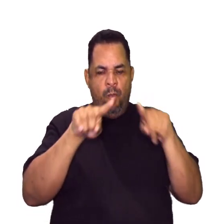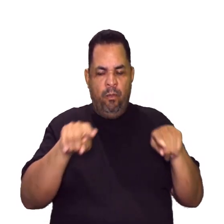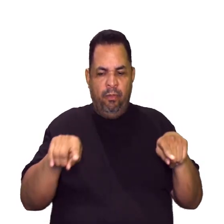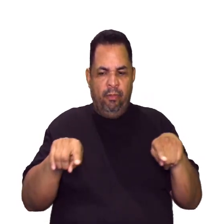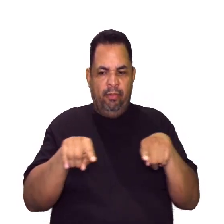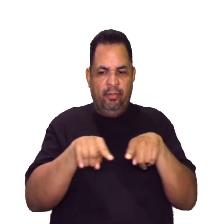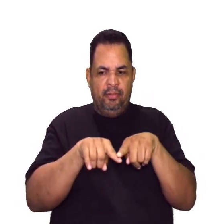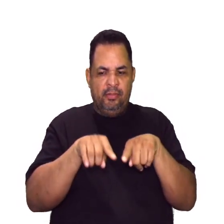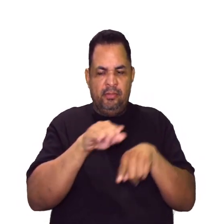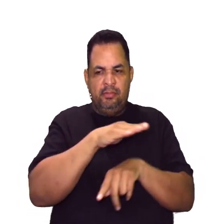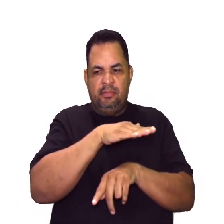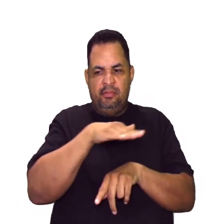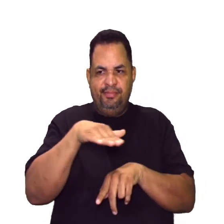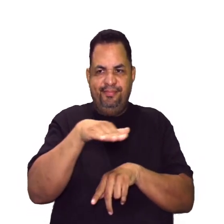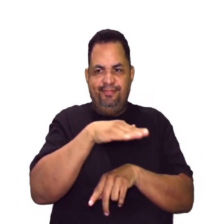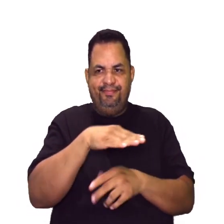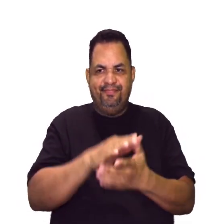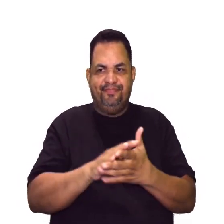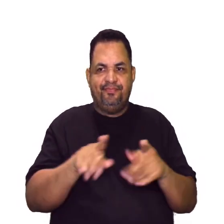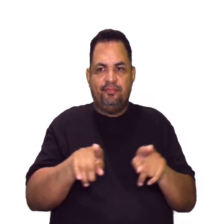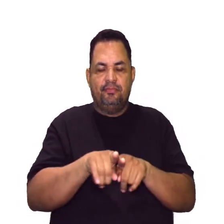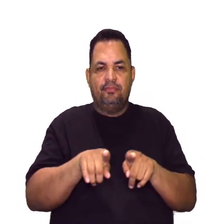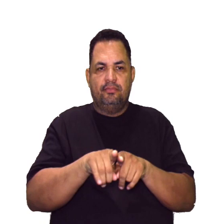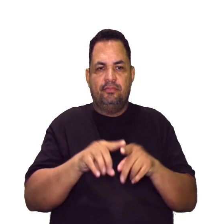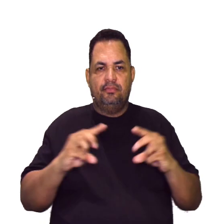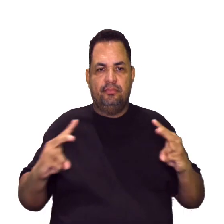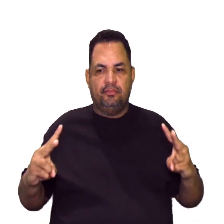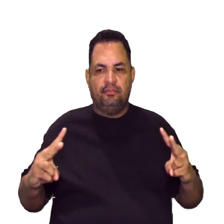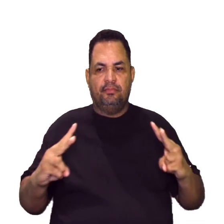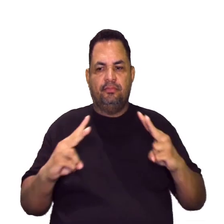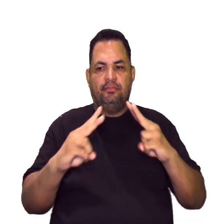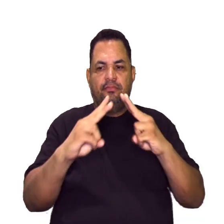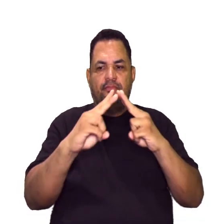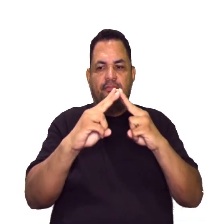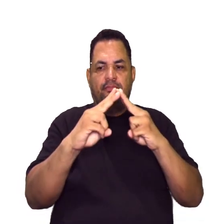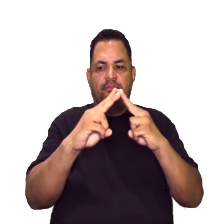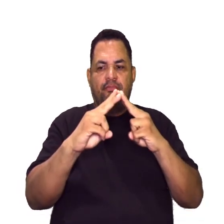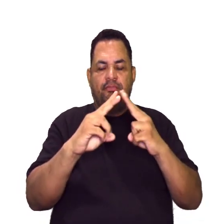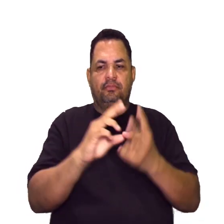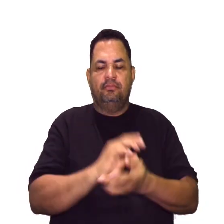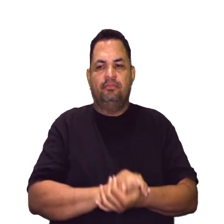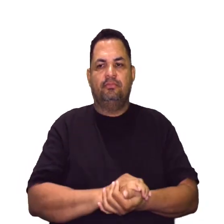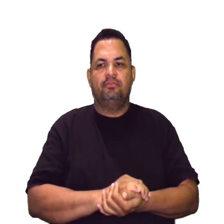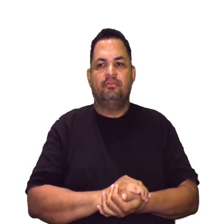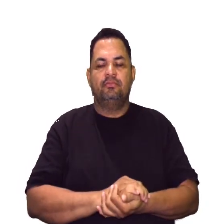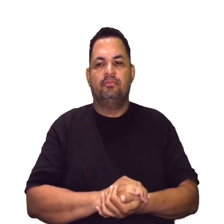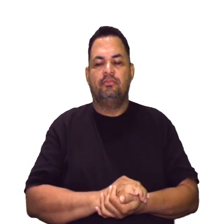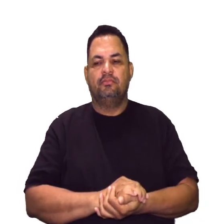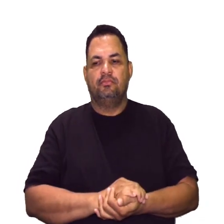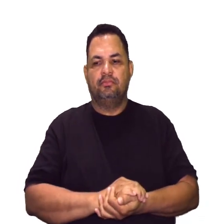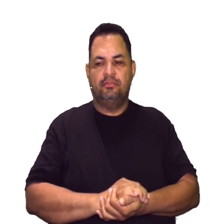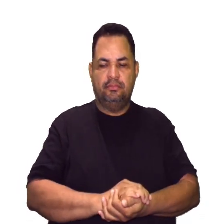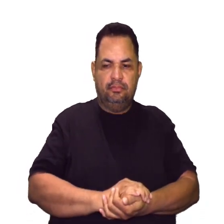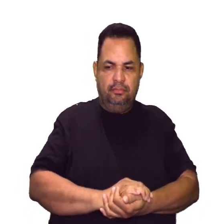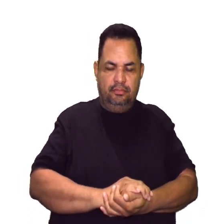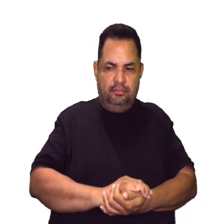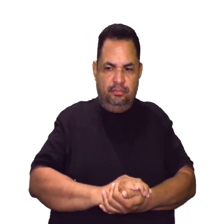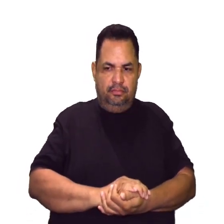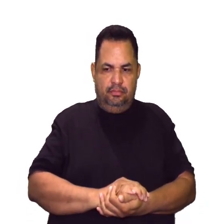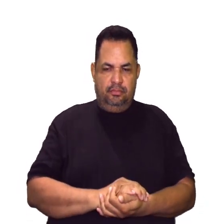triangular, ou ainda pode ser também piramidal, né? Trigonal plana ou triangular, ou